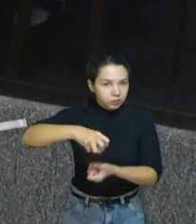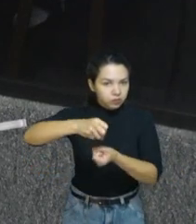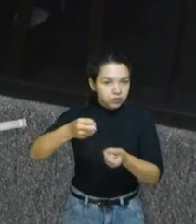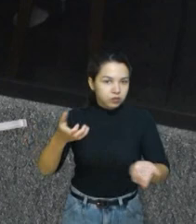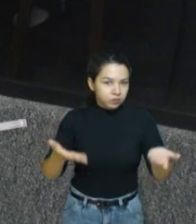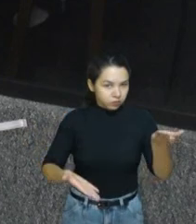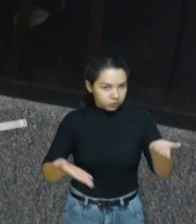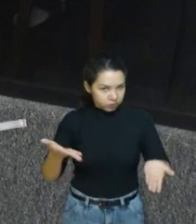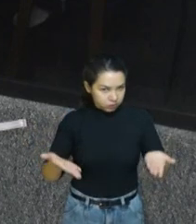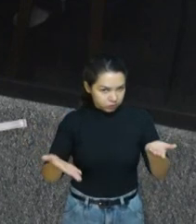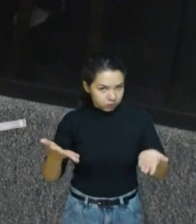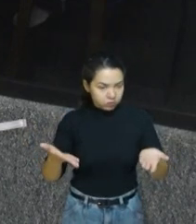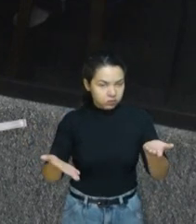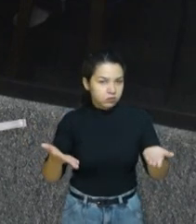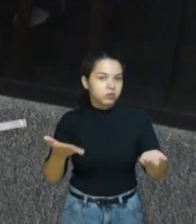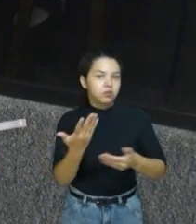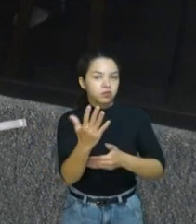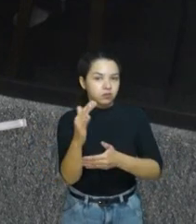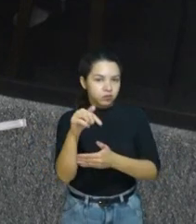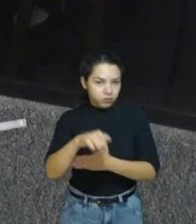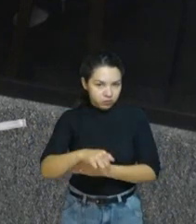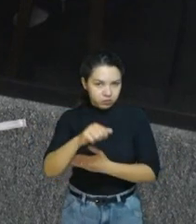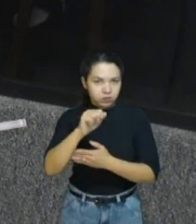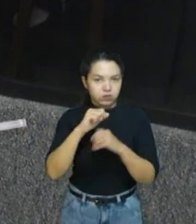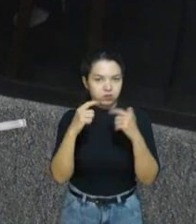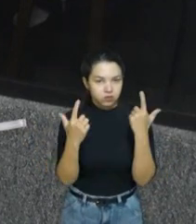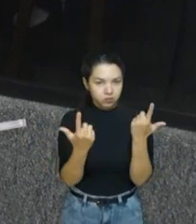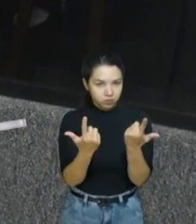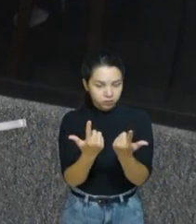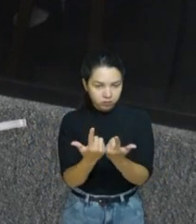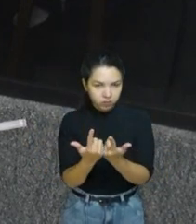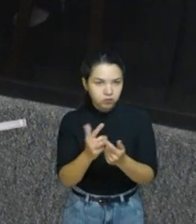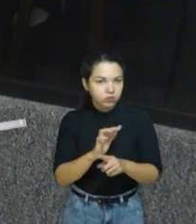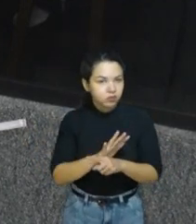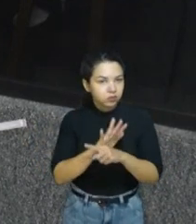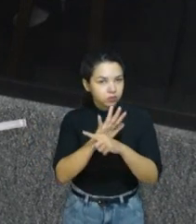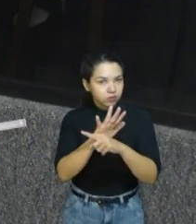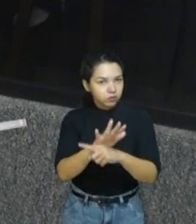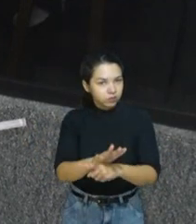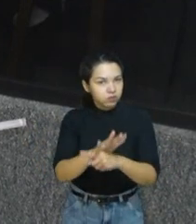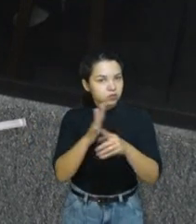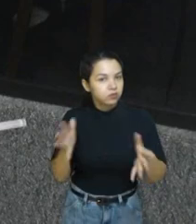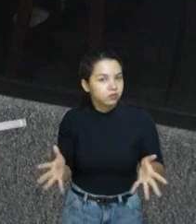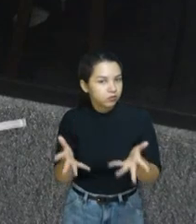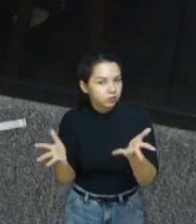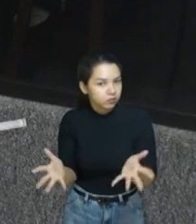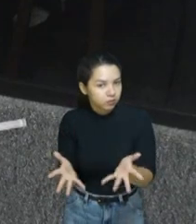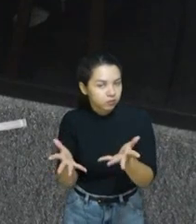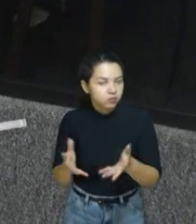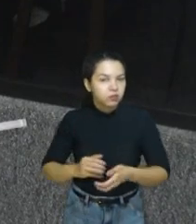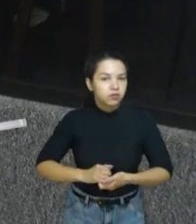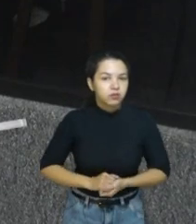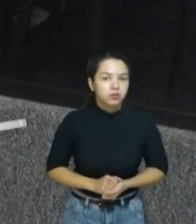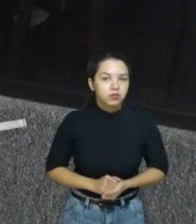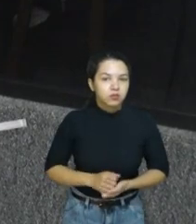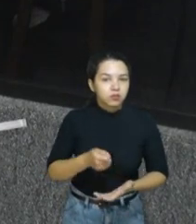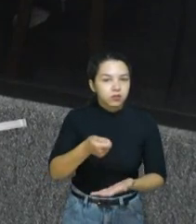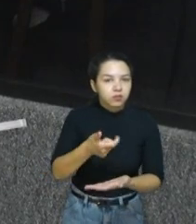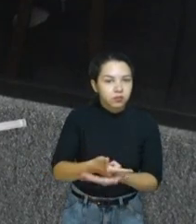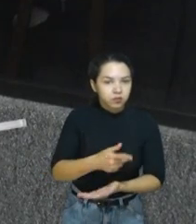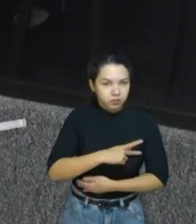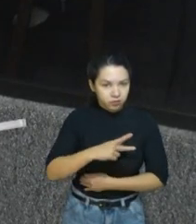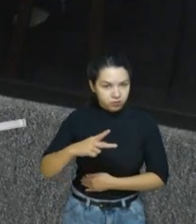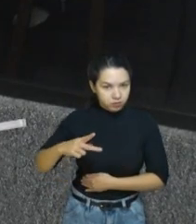equilíbrio ecológico nas dependências da Alesc, priorizando medidas ambientalmente benéficas ao incentivar a realização das compras